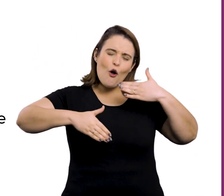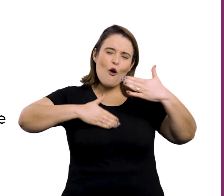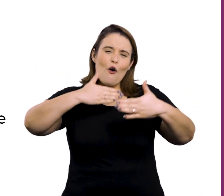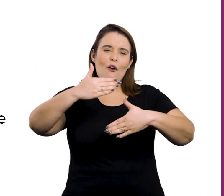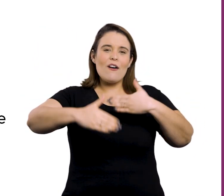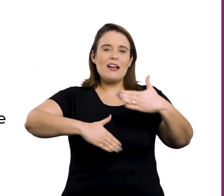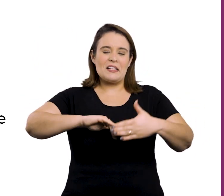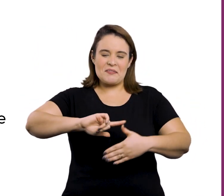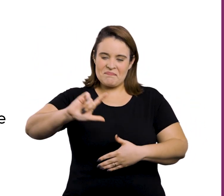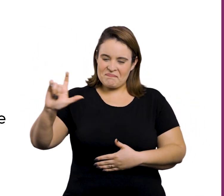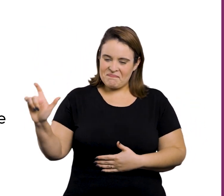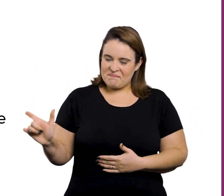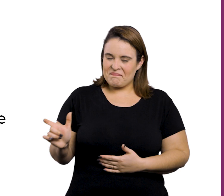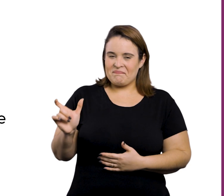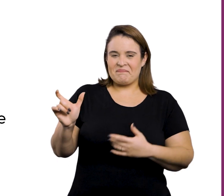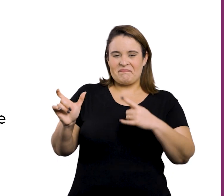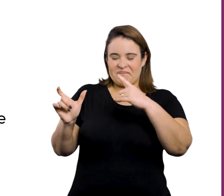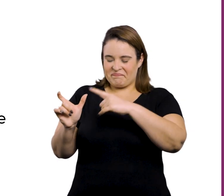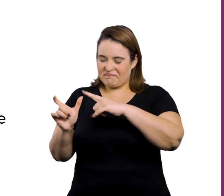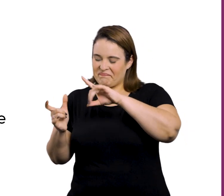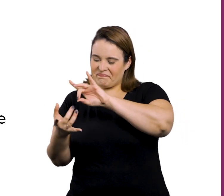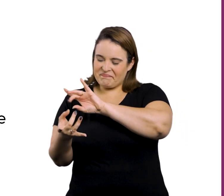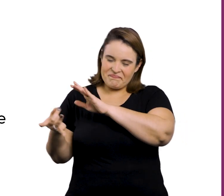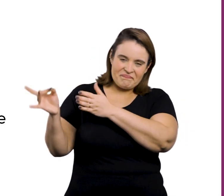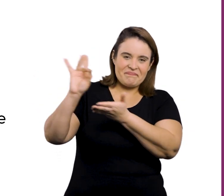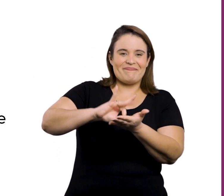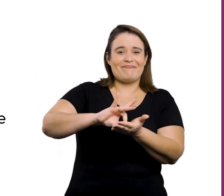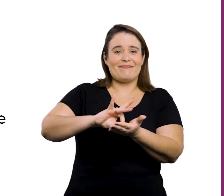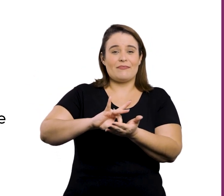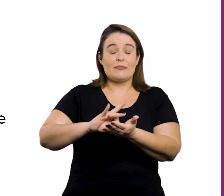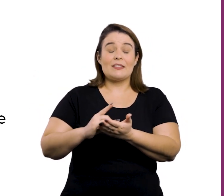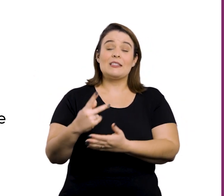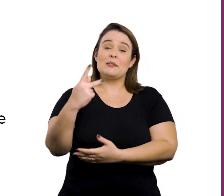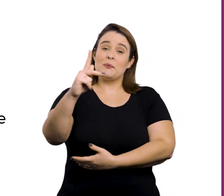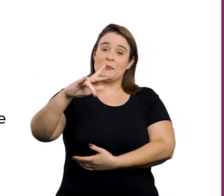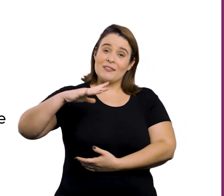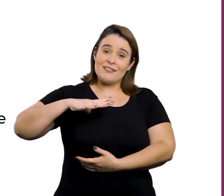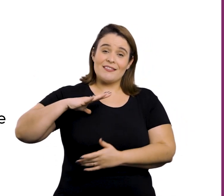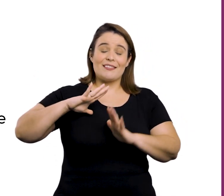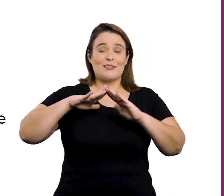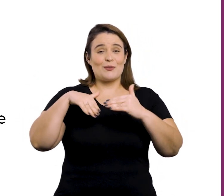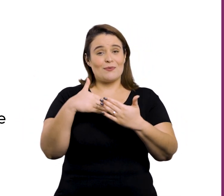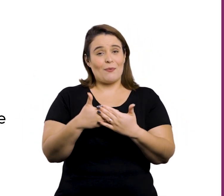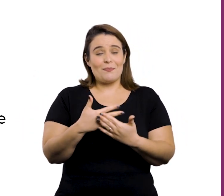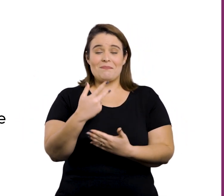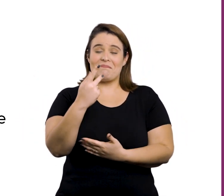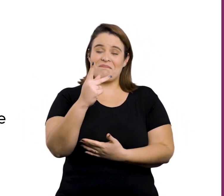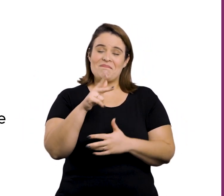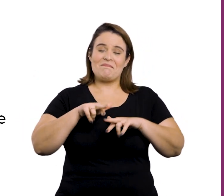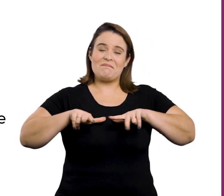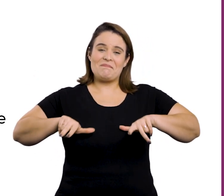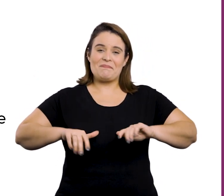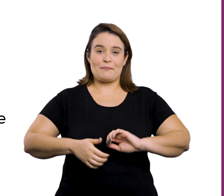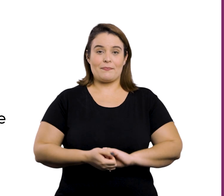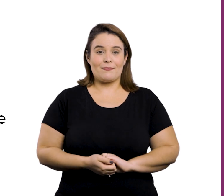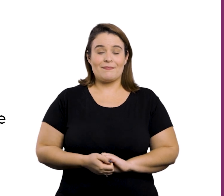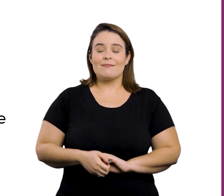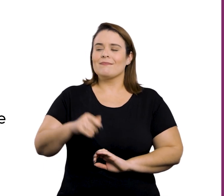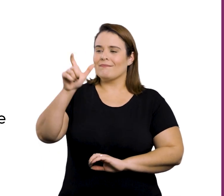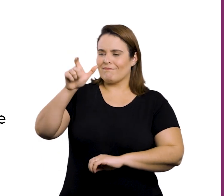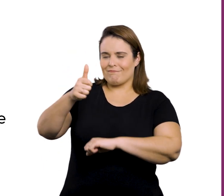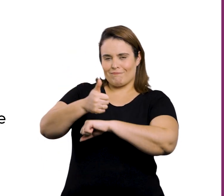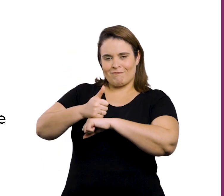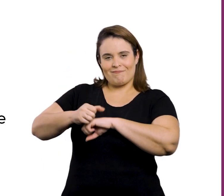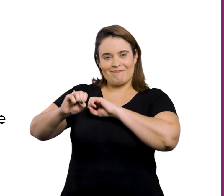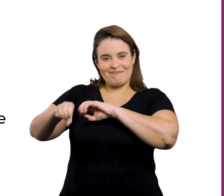as palavras deste manual se concretizem, mesmo que seja na sua cidade, com a sua escola, etc.